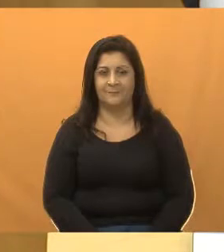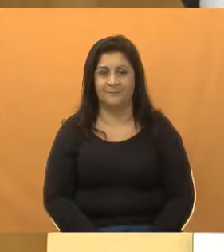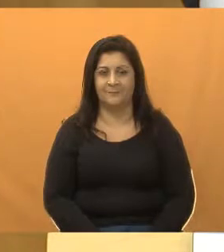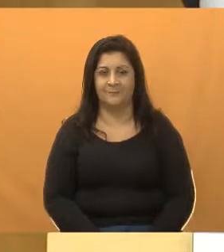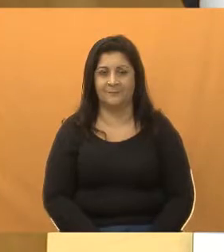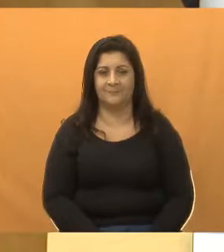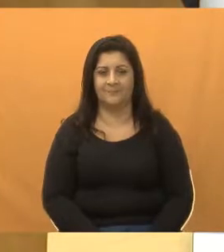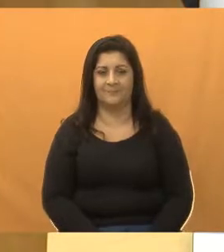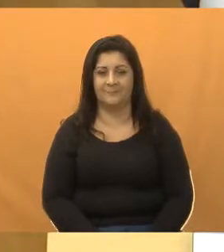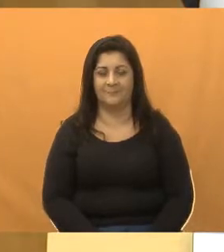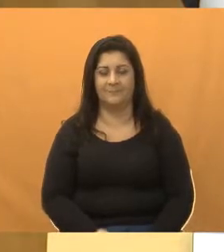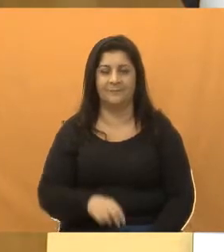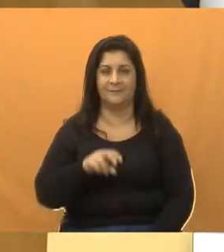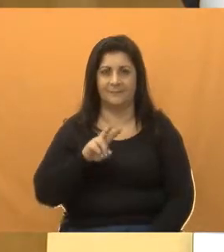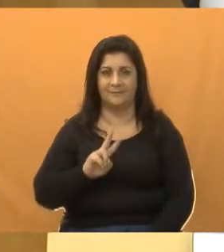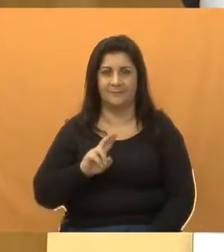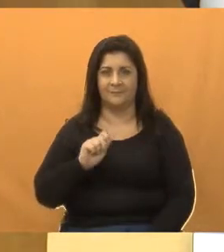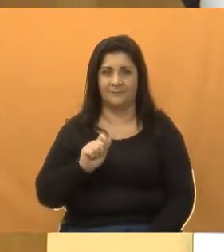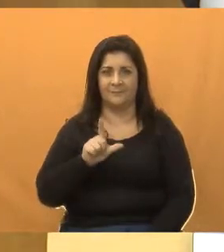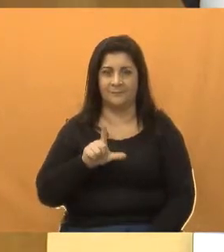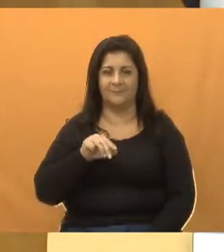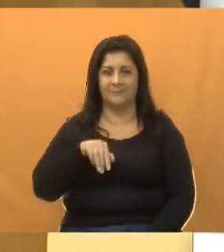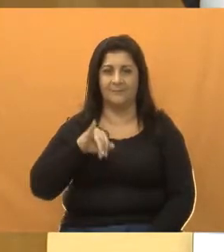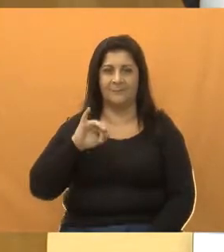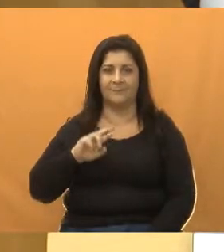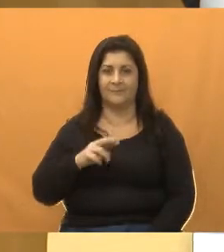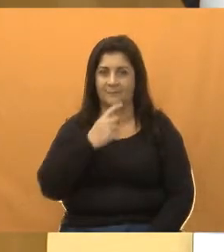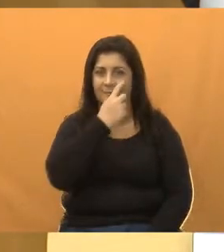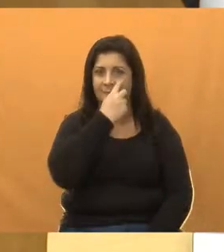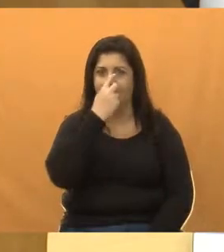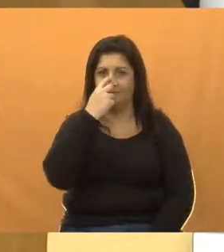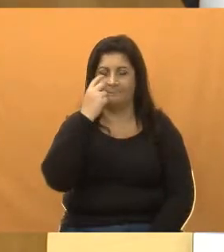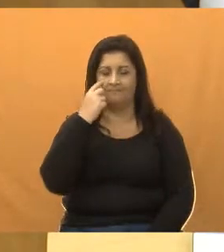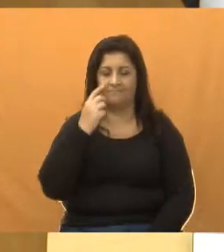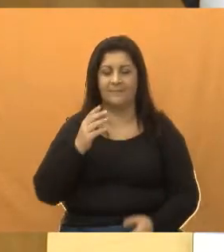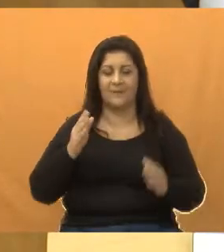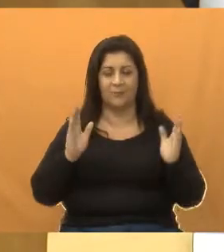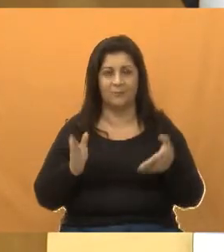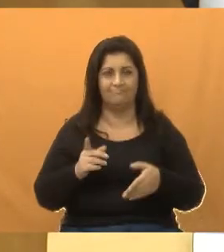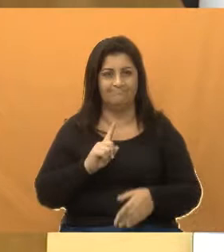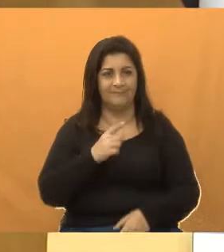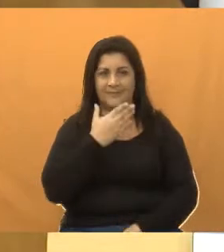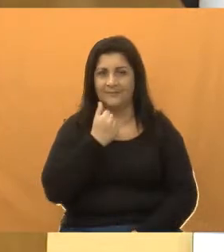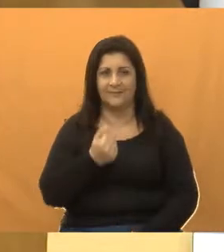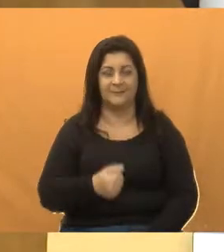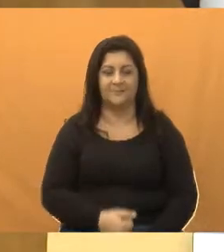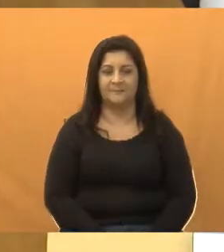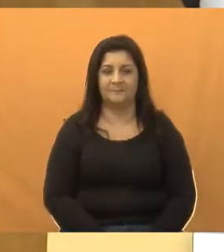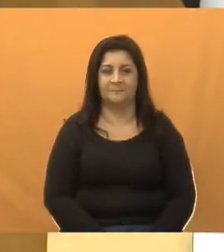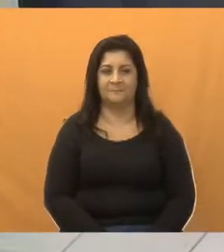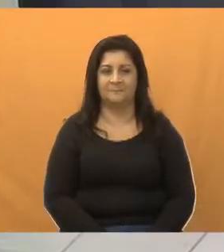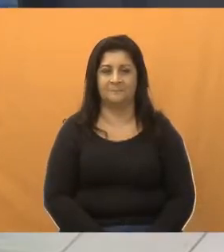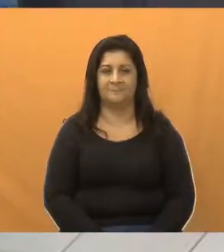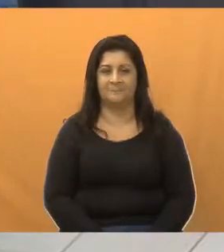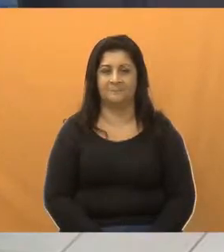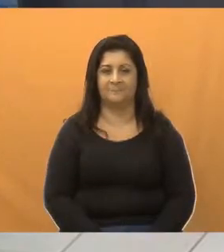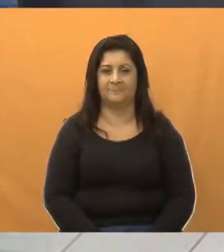Quem fala aqui nesse momento é o vereador Valmir do Parque Minha Lua. A situação aqui hoje não está fácil.